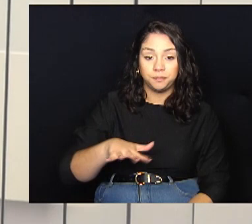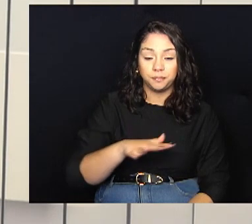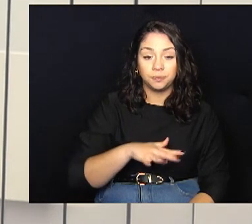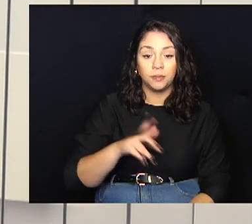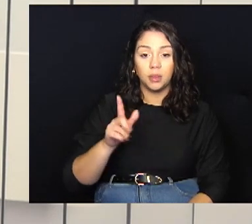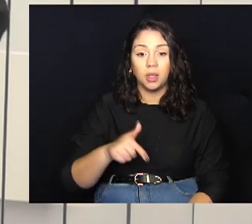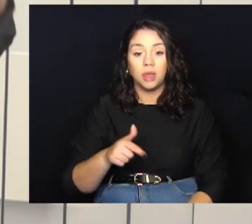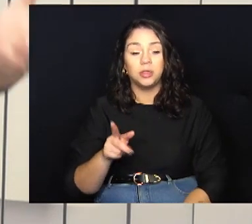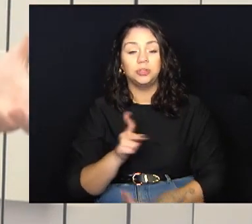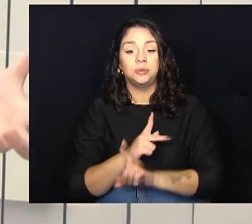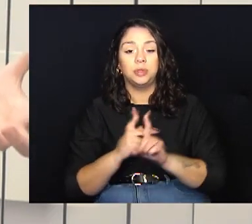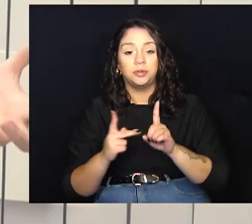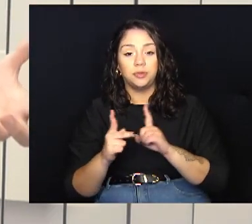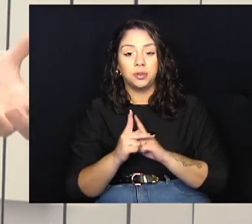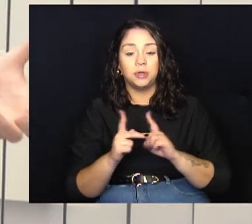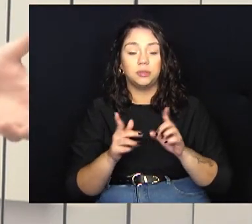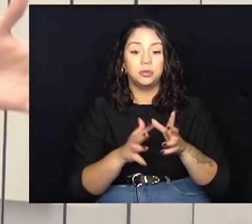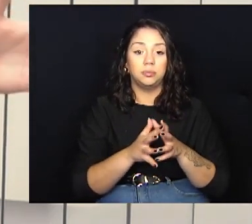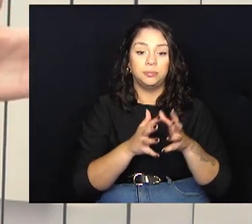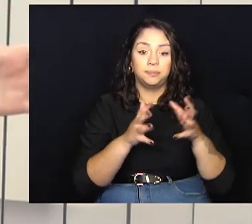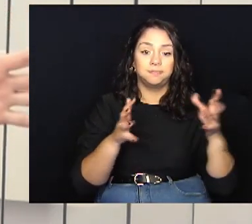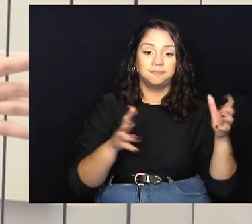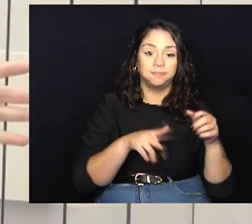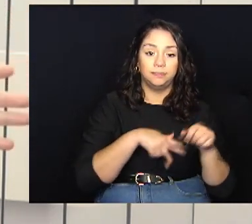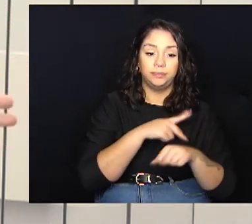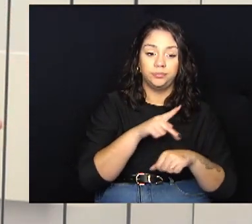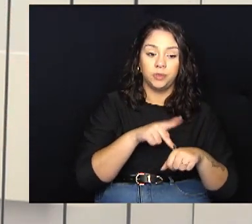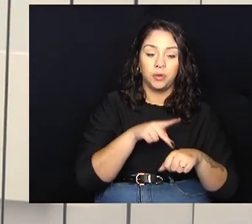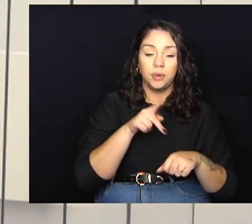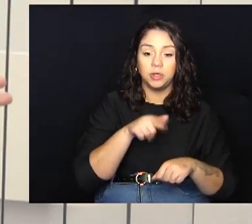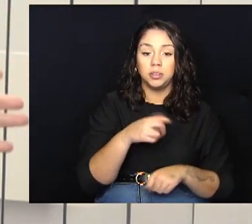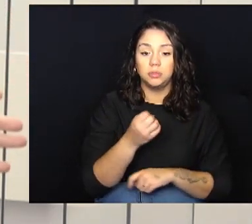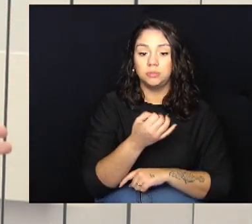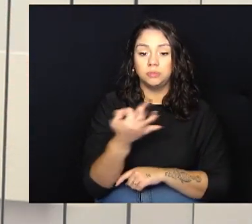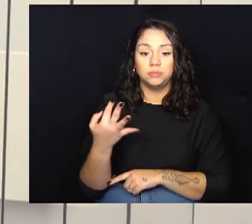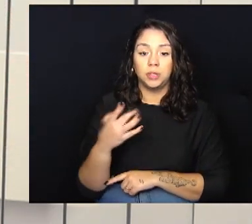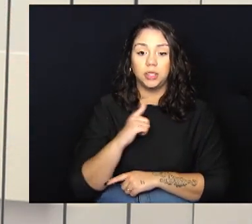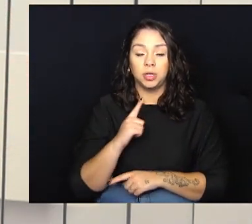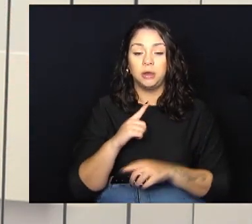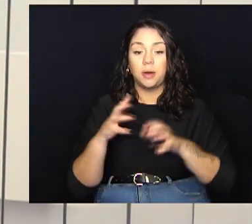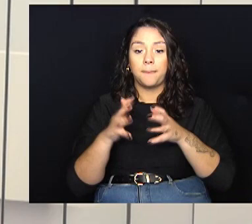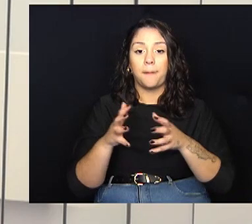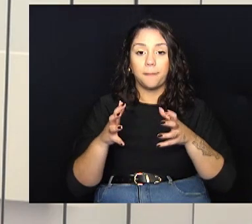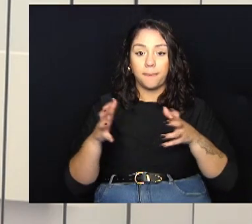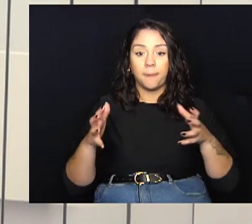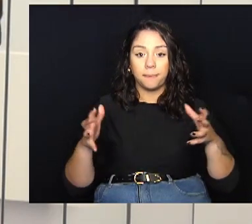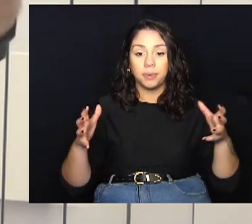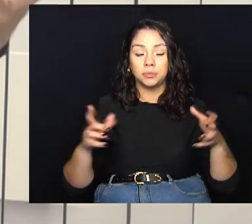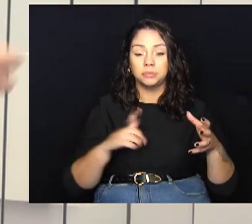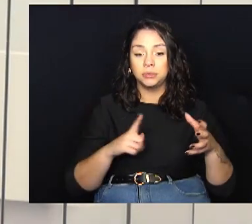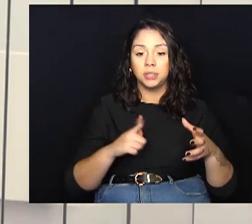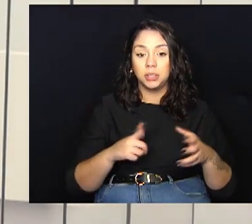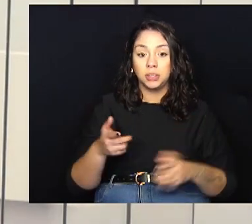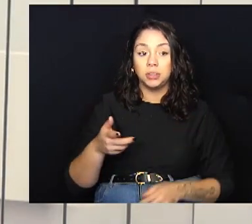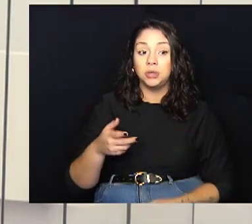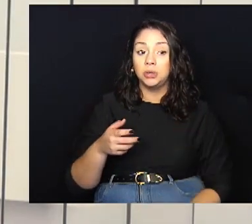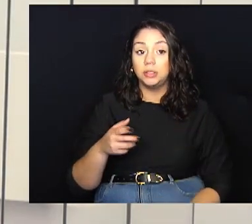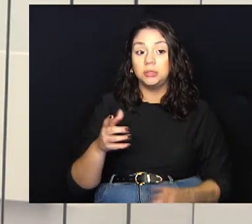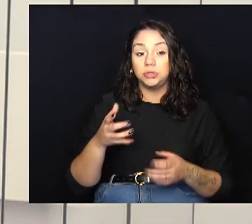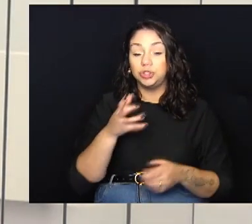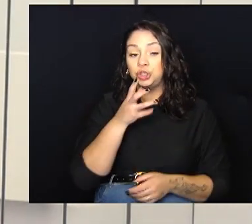previdência para questão de crescimento do país esse crescimento que está sempre desacelerando traz alguma